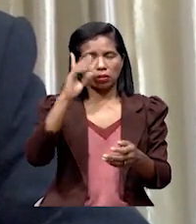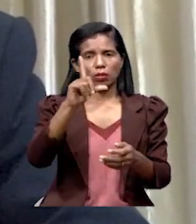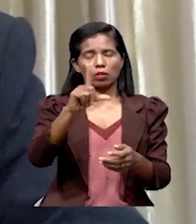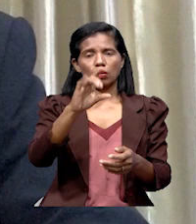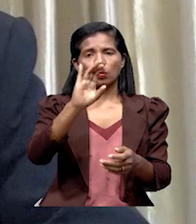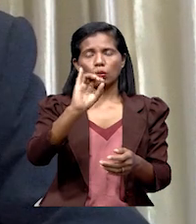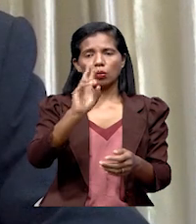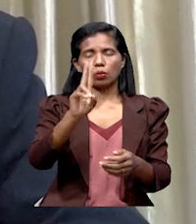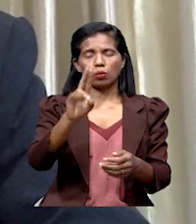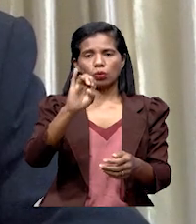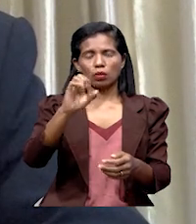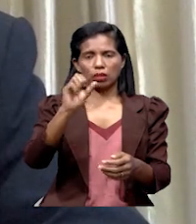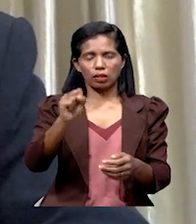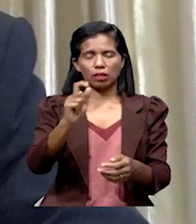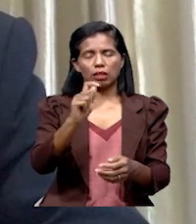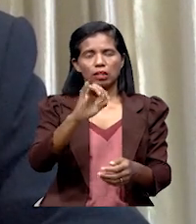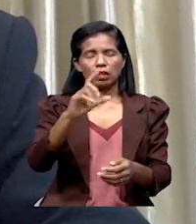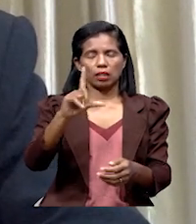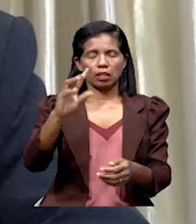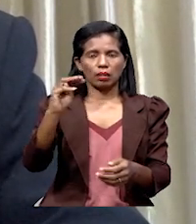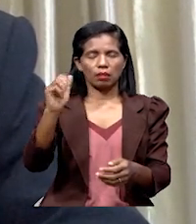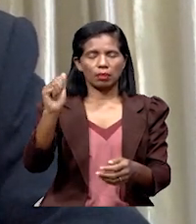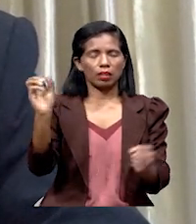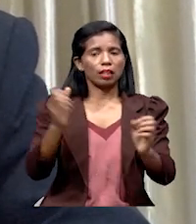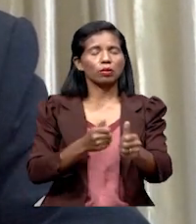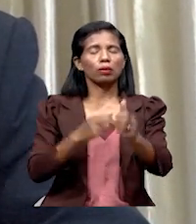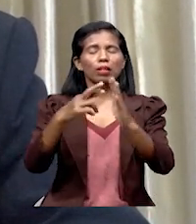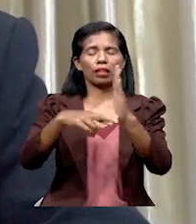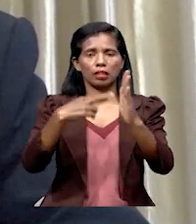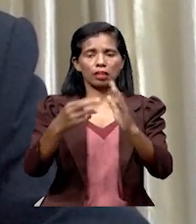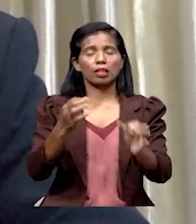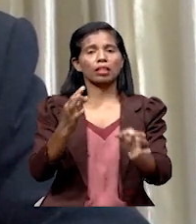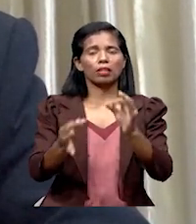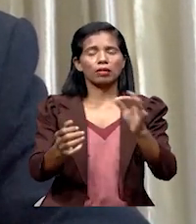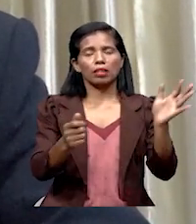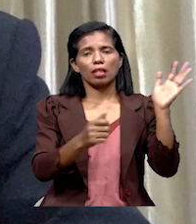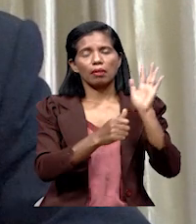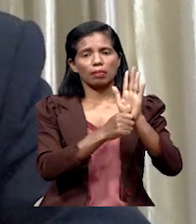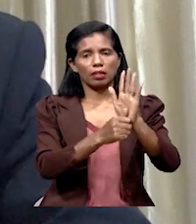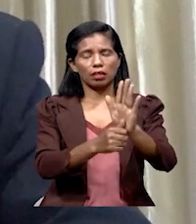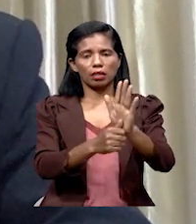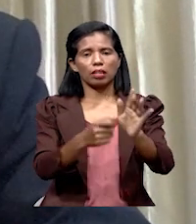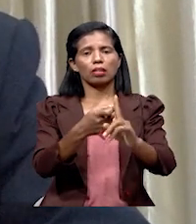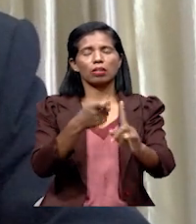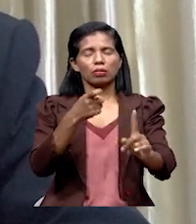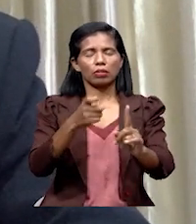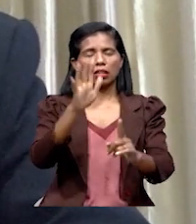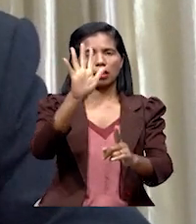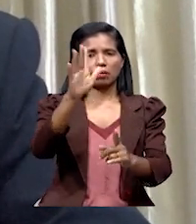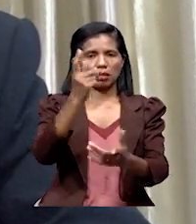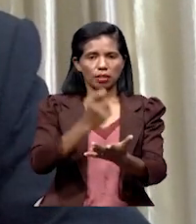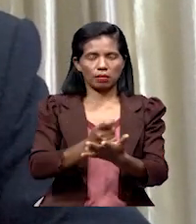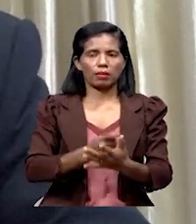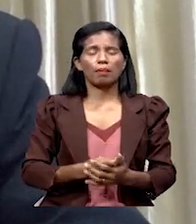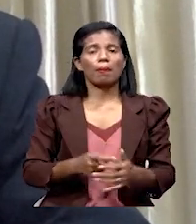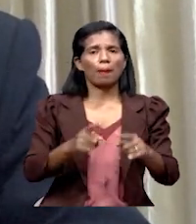nela prensa critéria mesmo que ele apresenta nia proponente né li Rossi Rijun 5